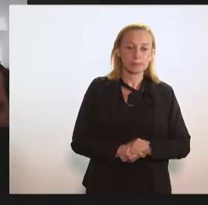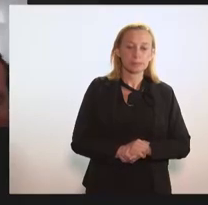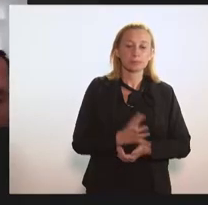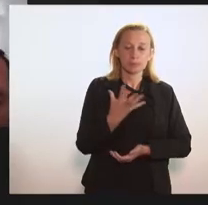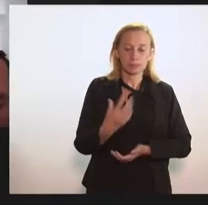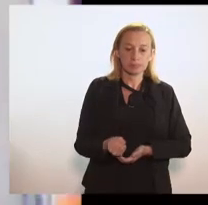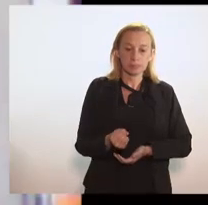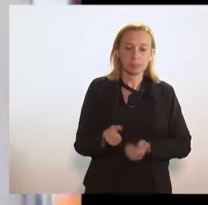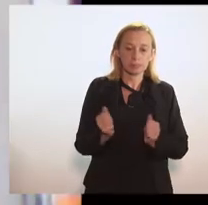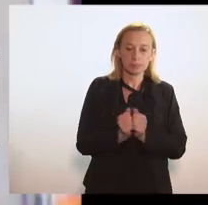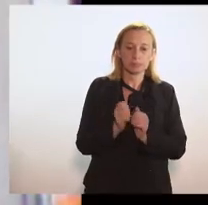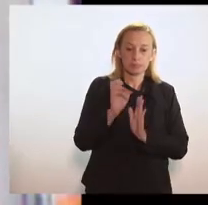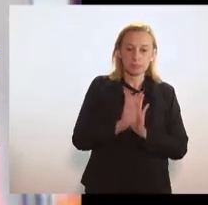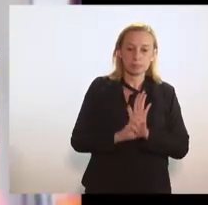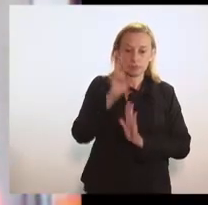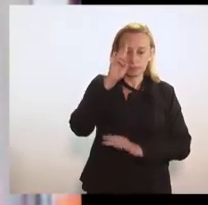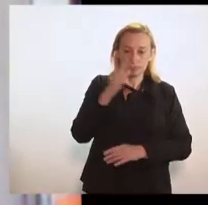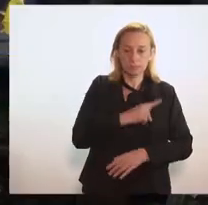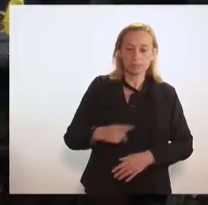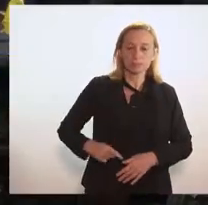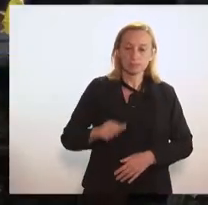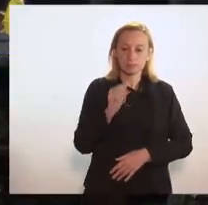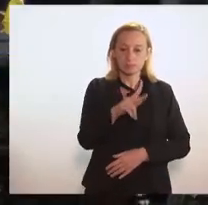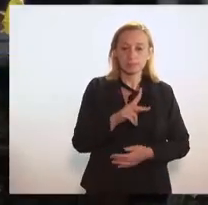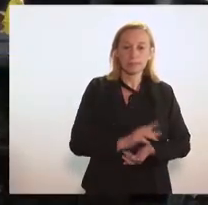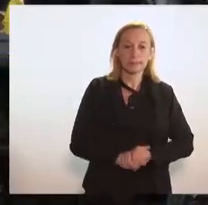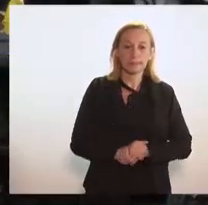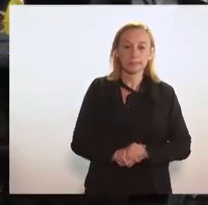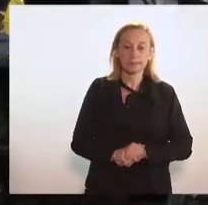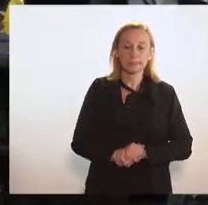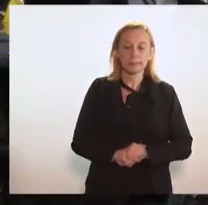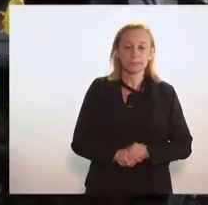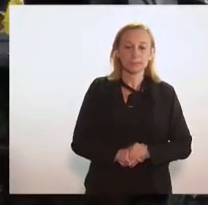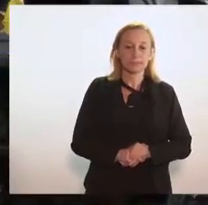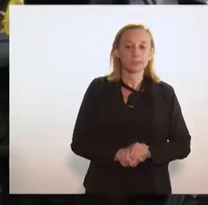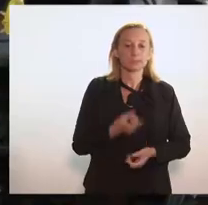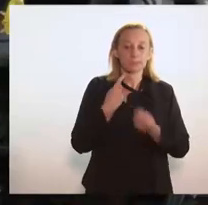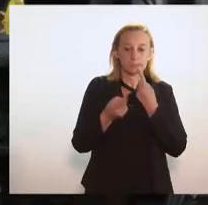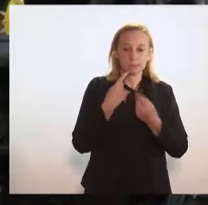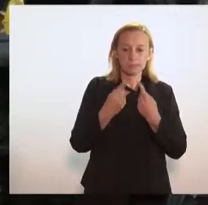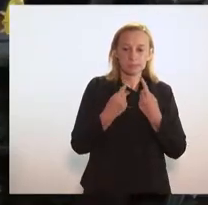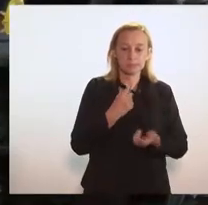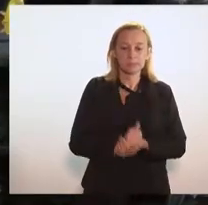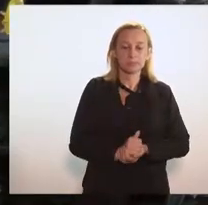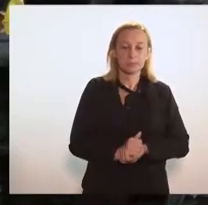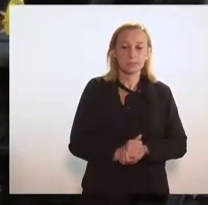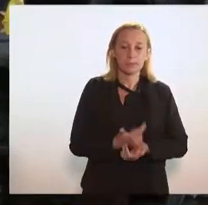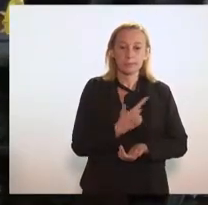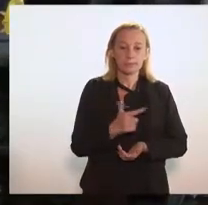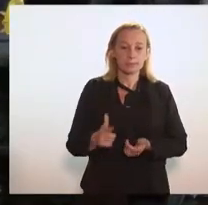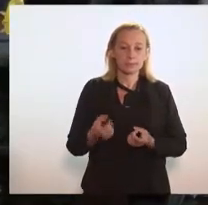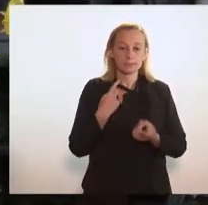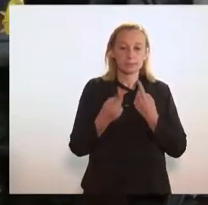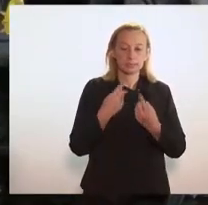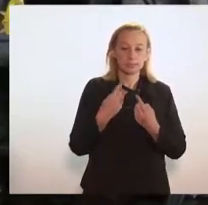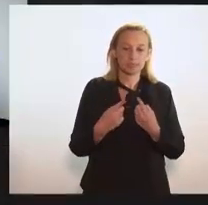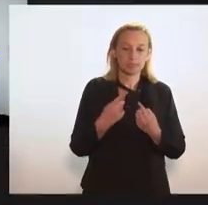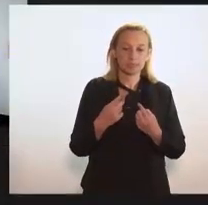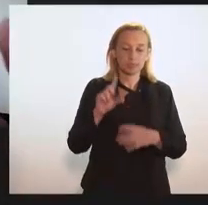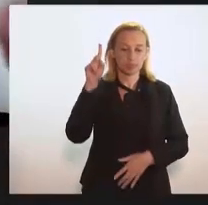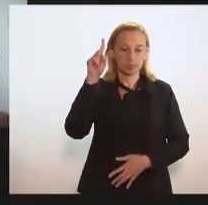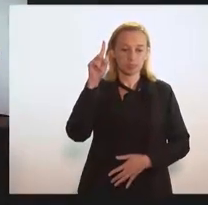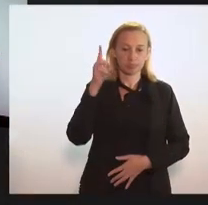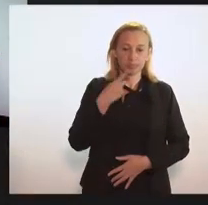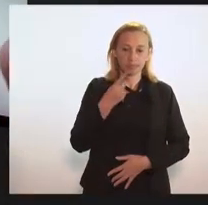tá favorável com a emenda senhor presidente Ok com os pareceres emitidos em discussão para